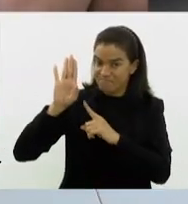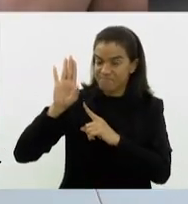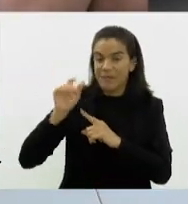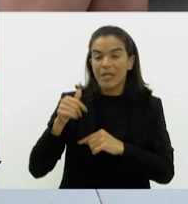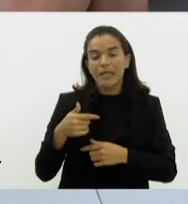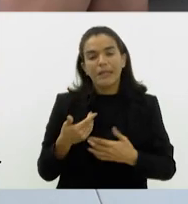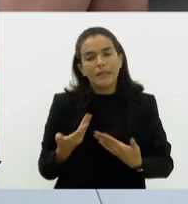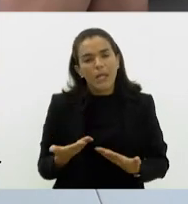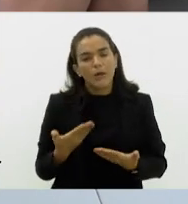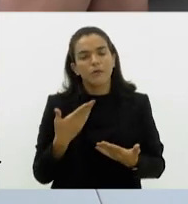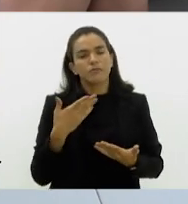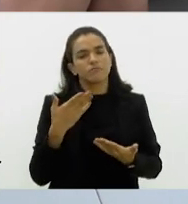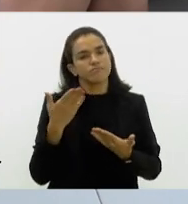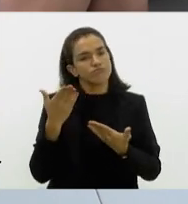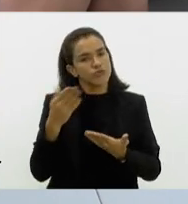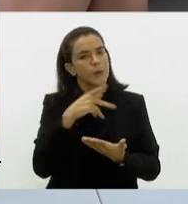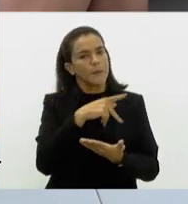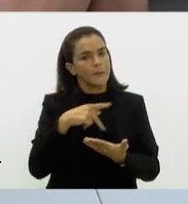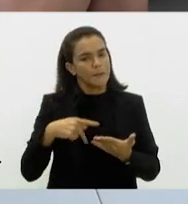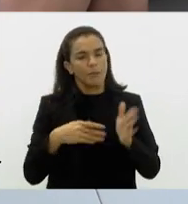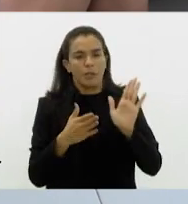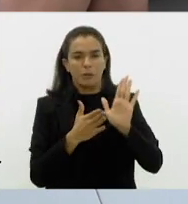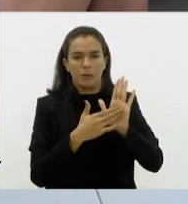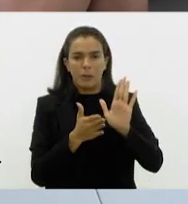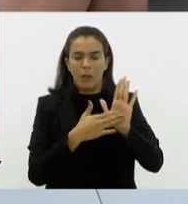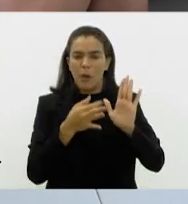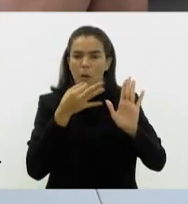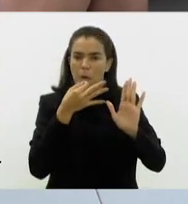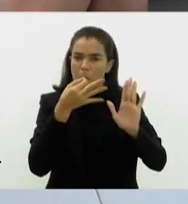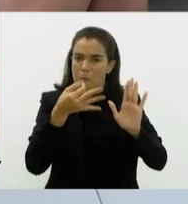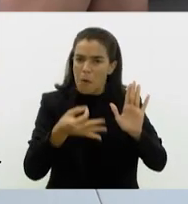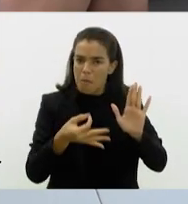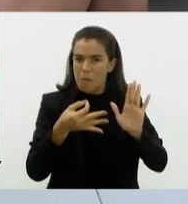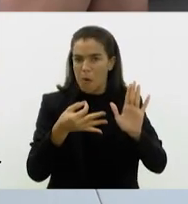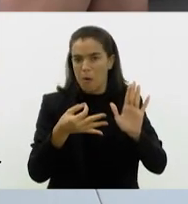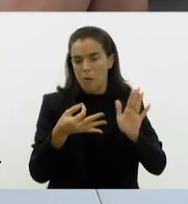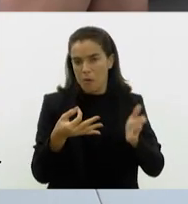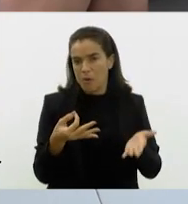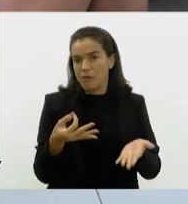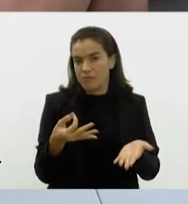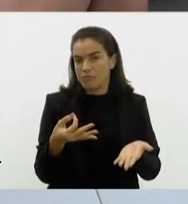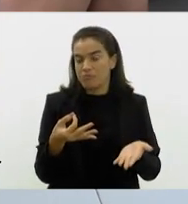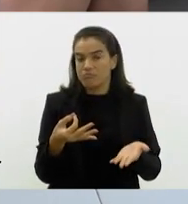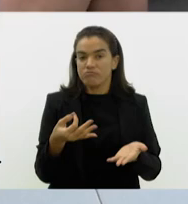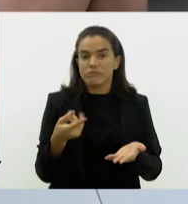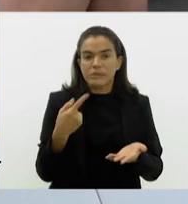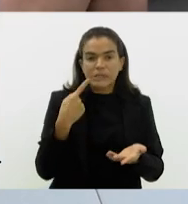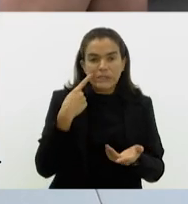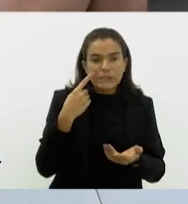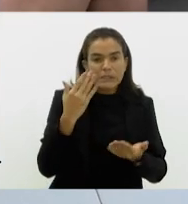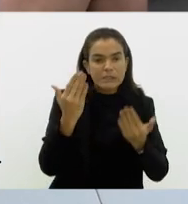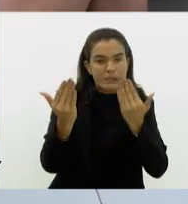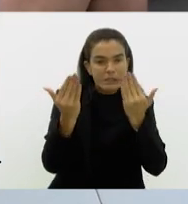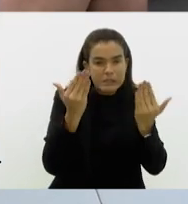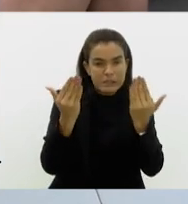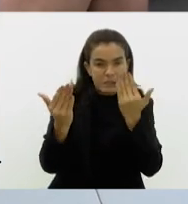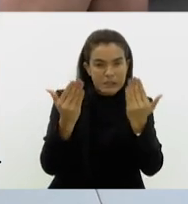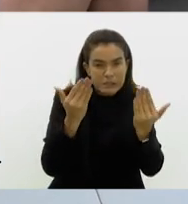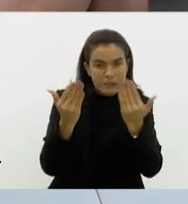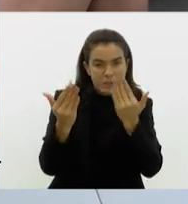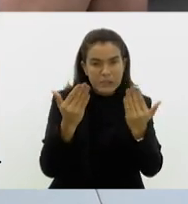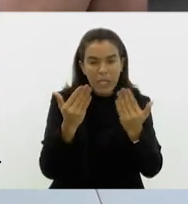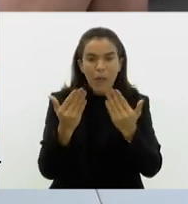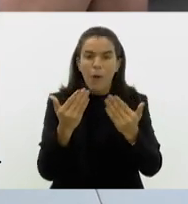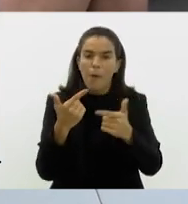o senhor propõe essa questão, né, de medir os efeitos do danosos, além